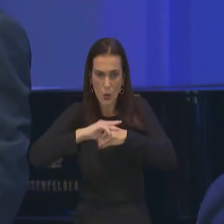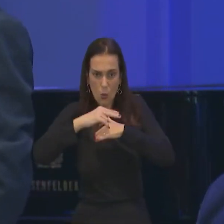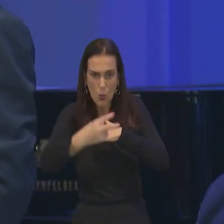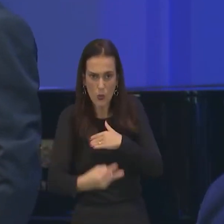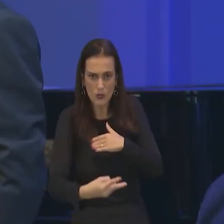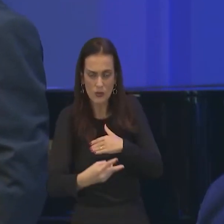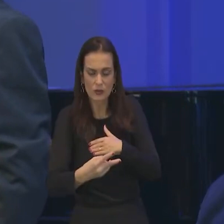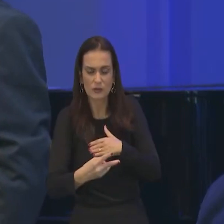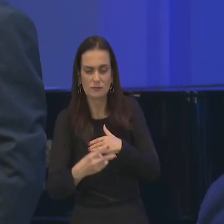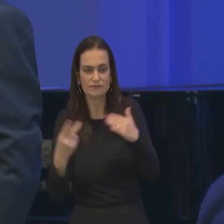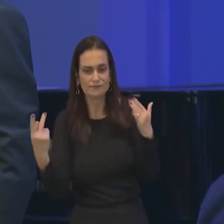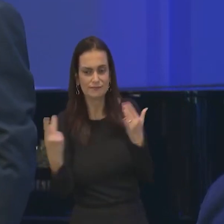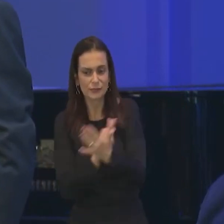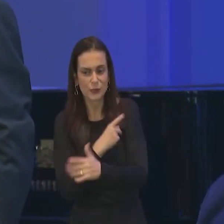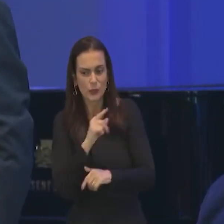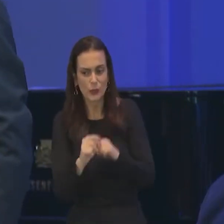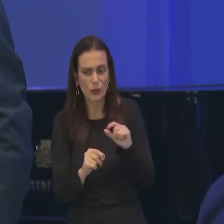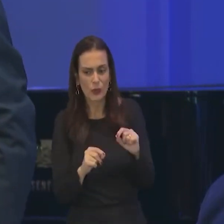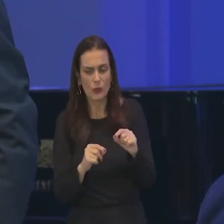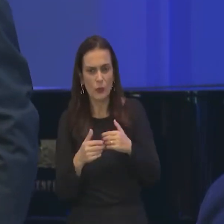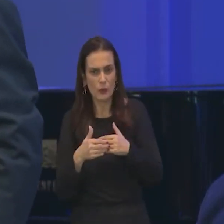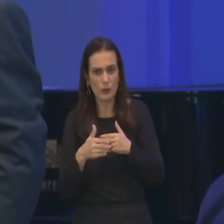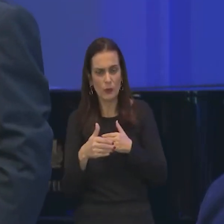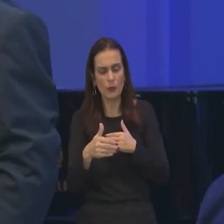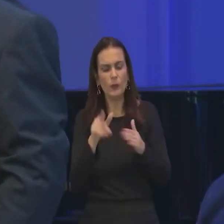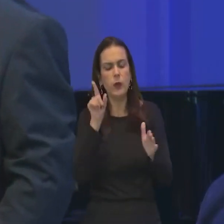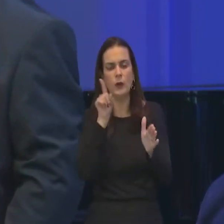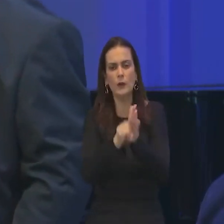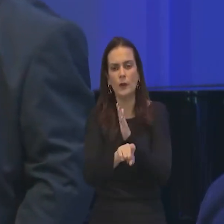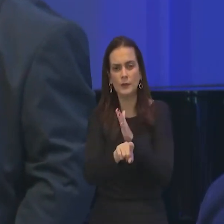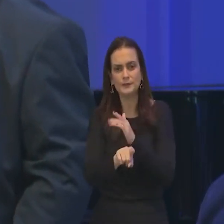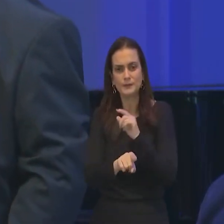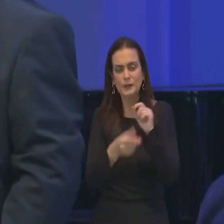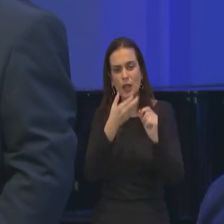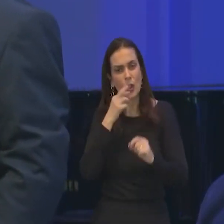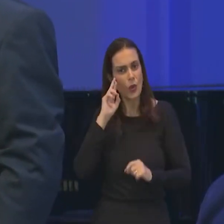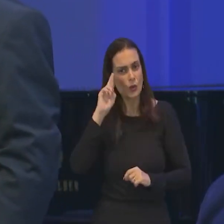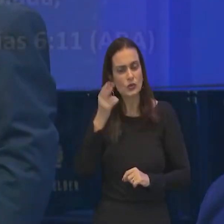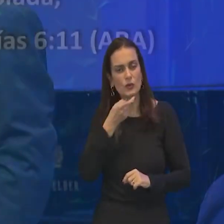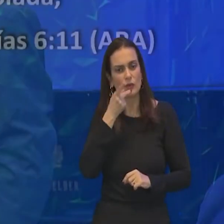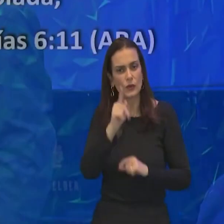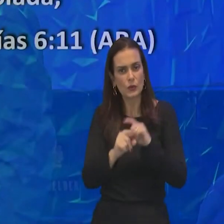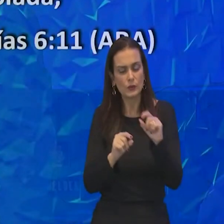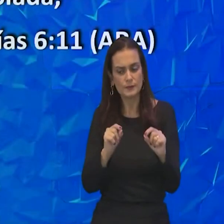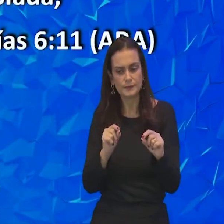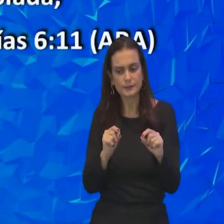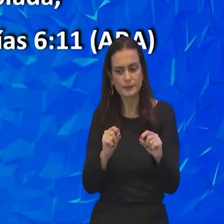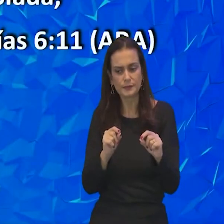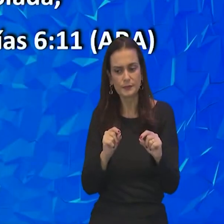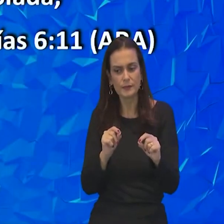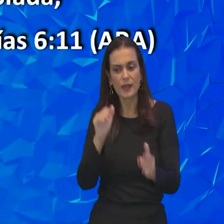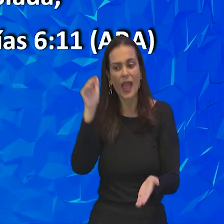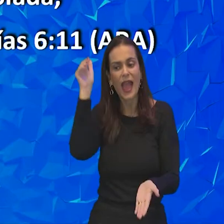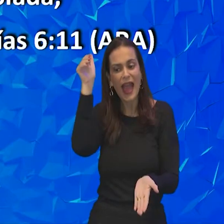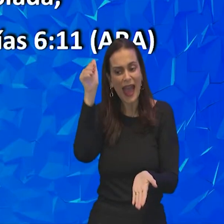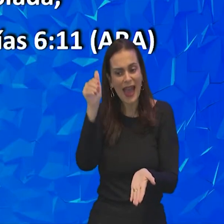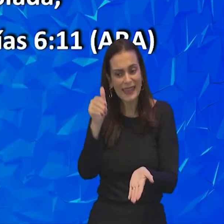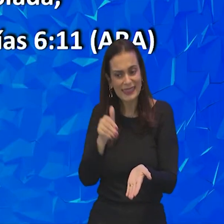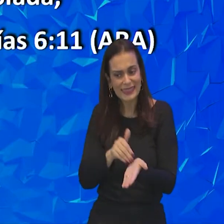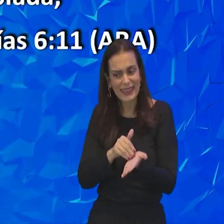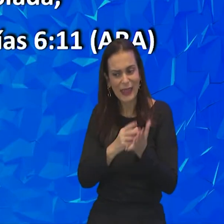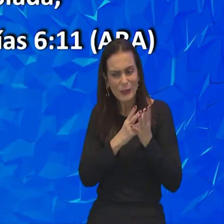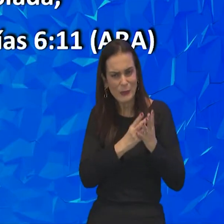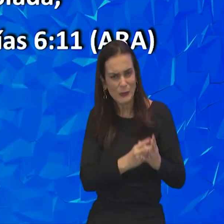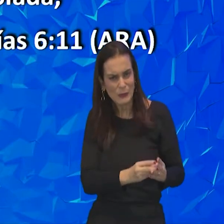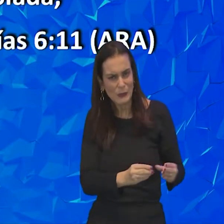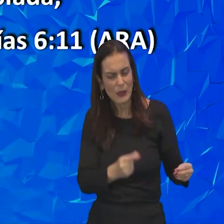nós conhecemos muito bem. Diante desta pergunta, o Senhor disse o seguinte: até que sejam desoladas as